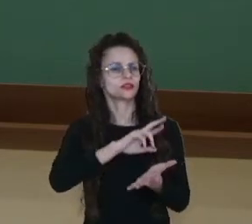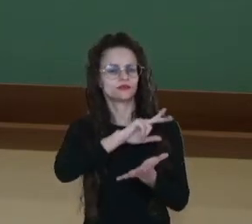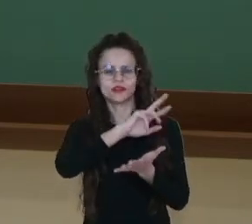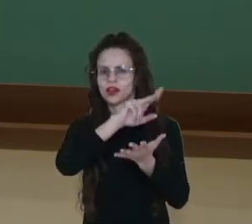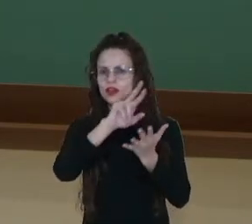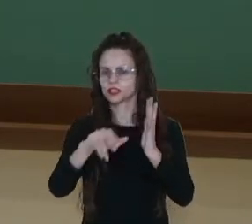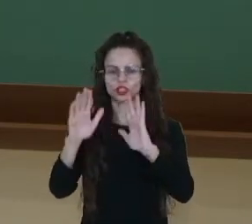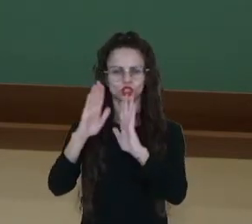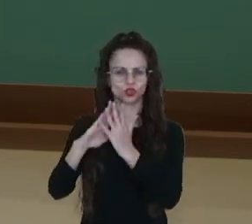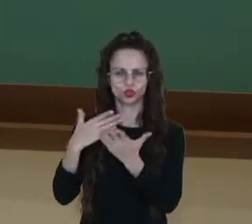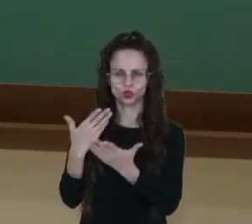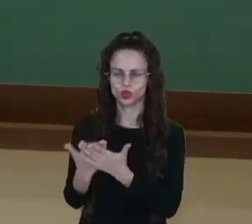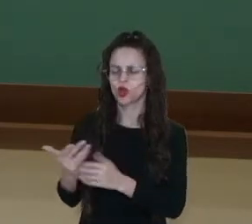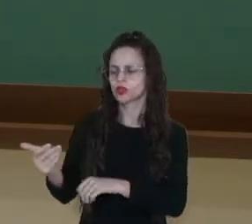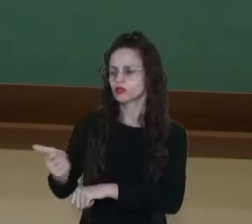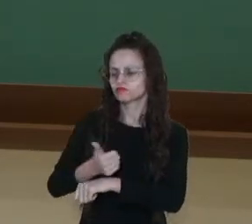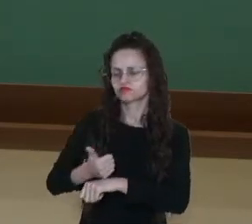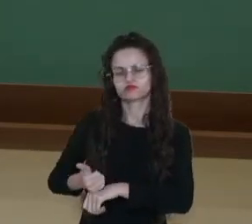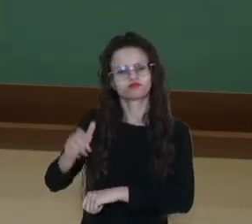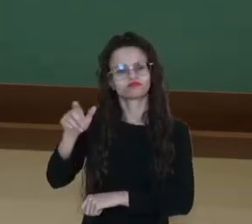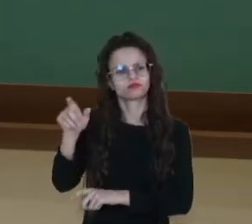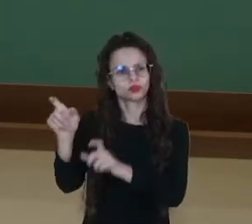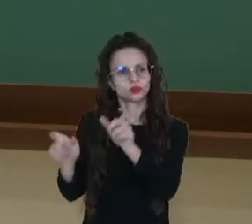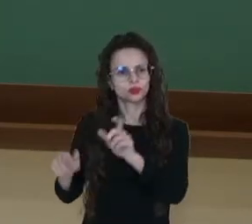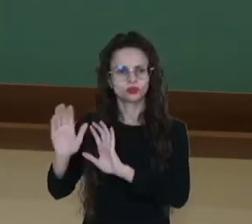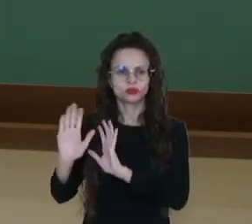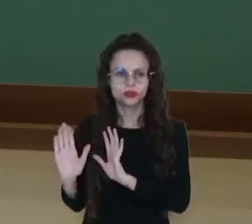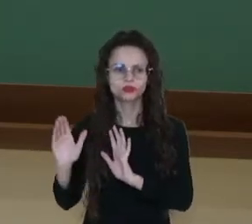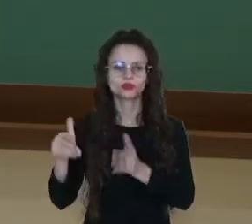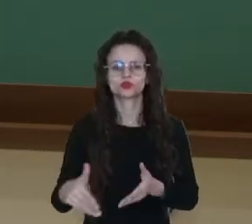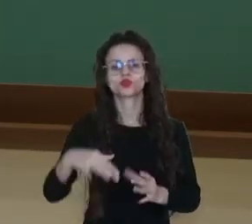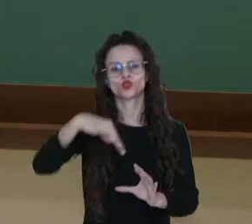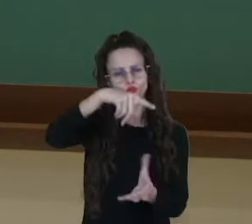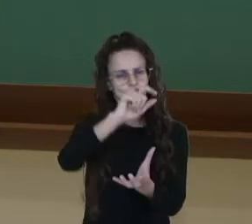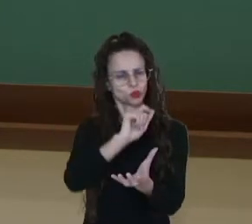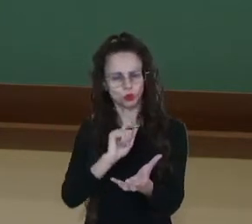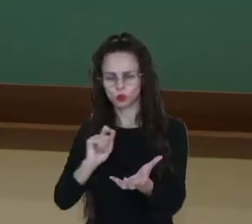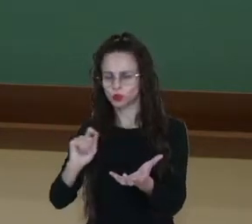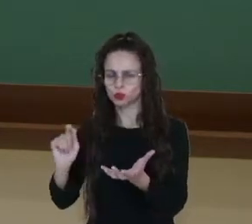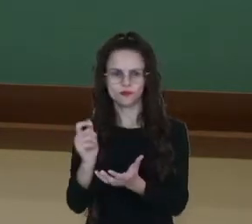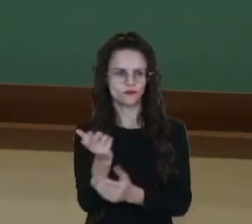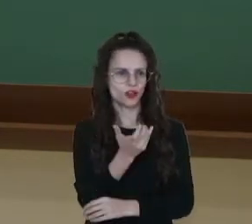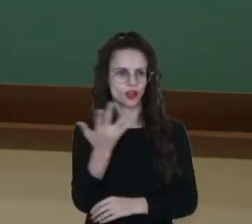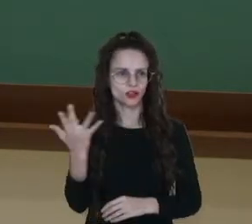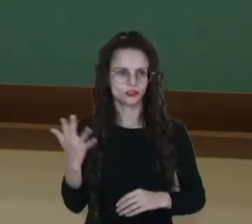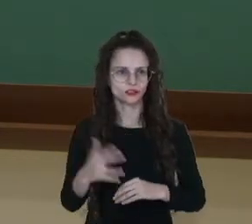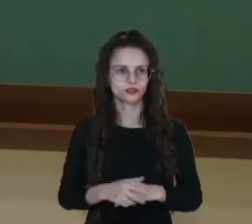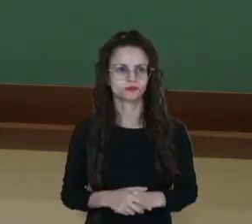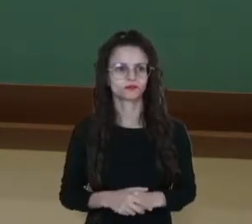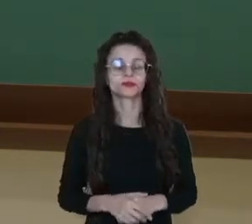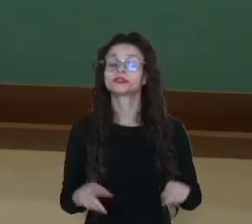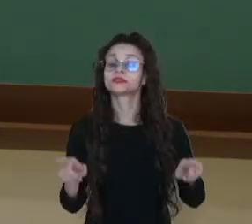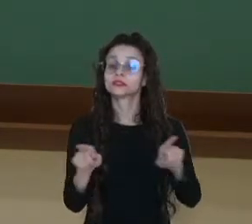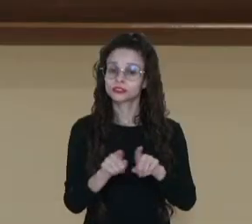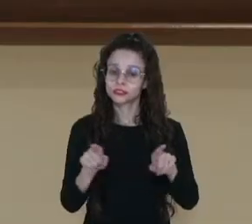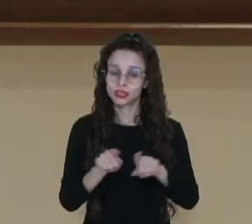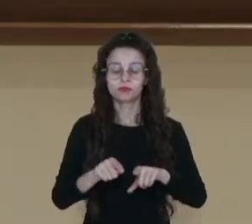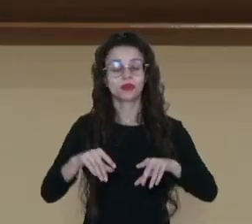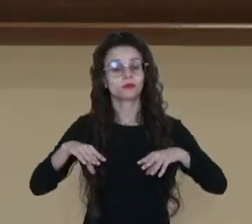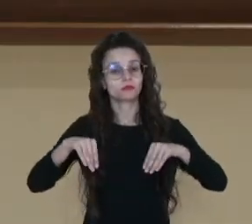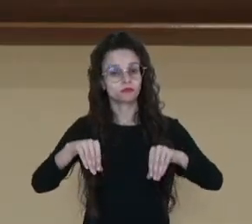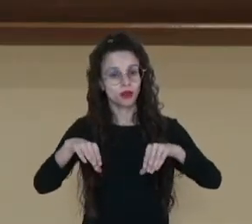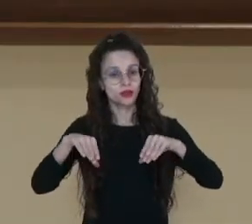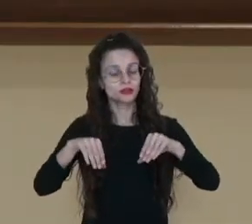com ramos, estilos diferentes de shiatsu, né, ao redor do mundo. Nós temos também o tipo, né,